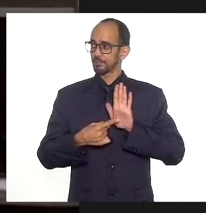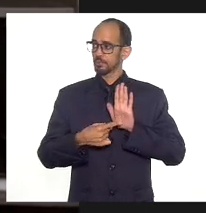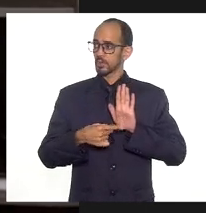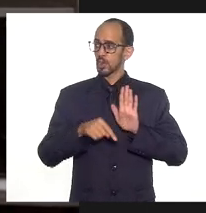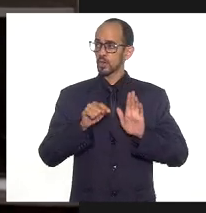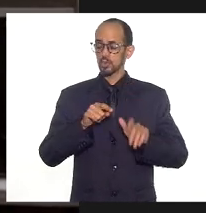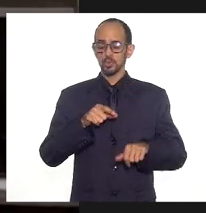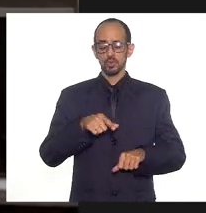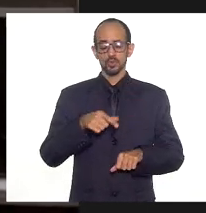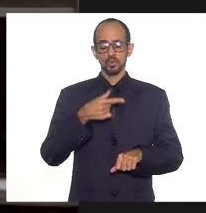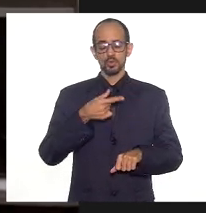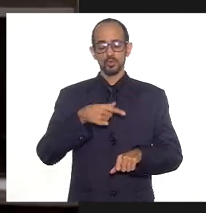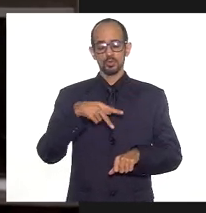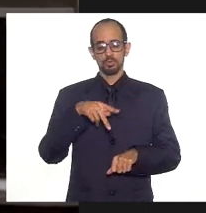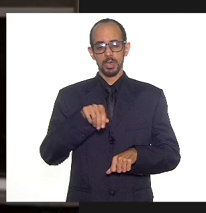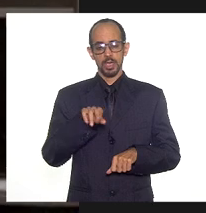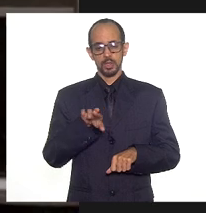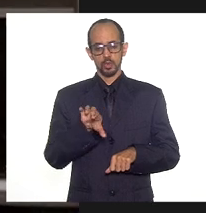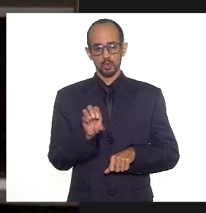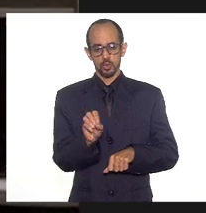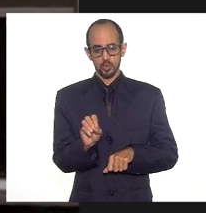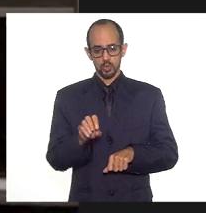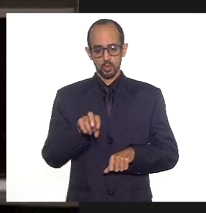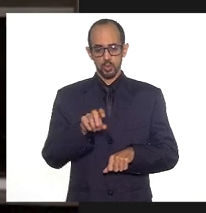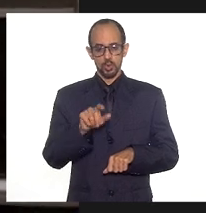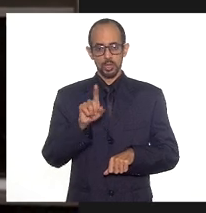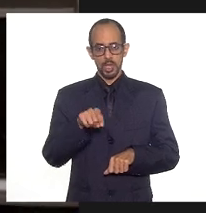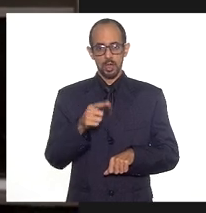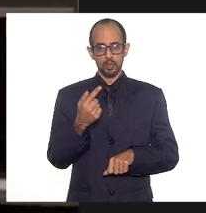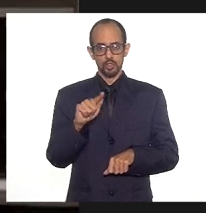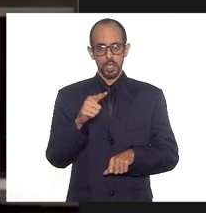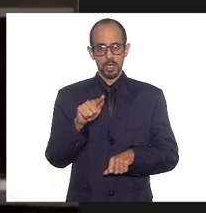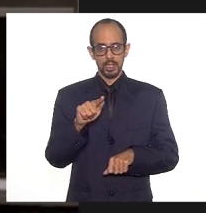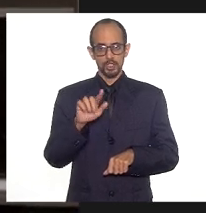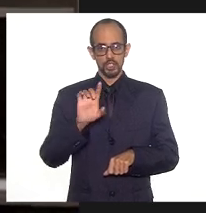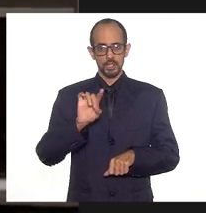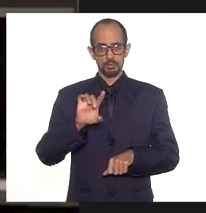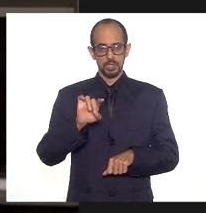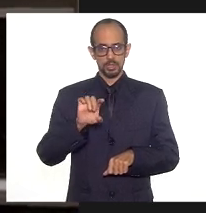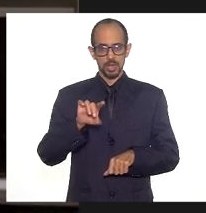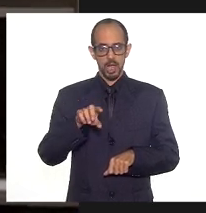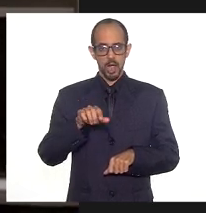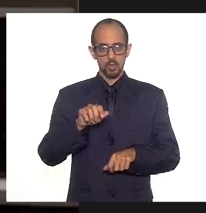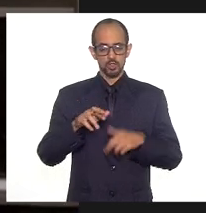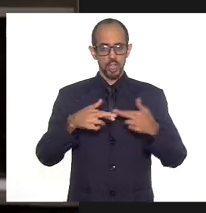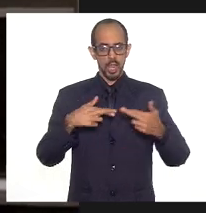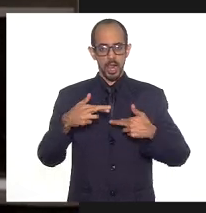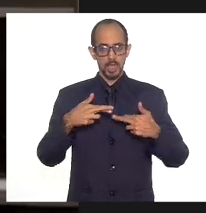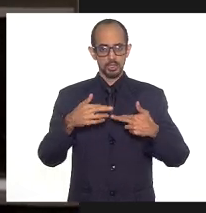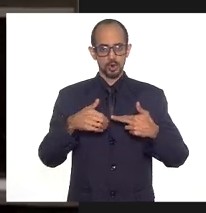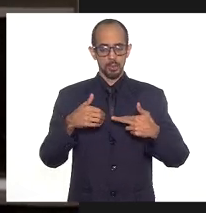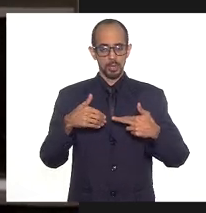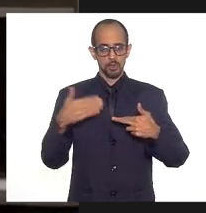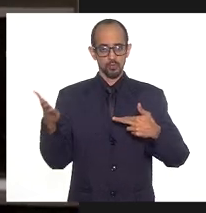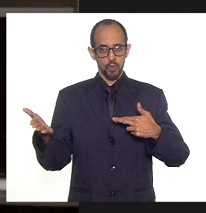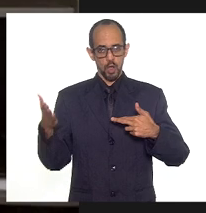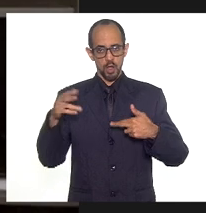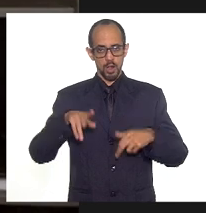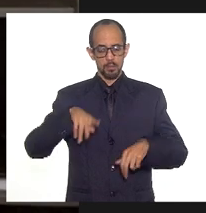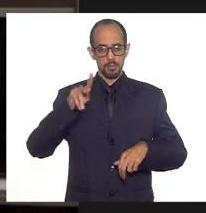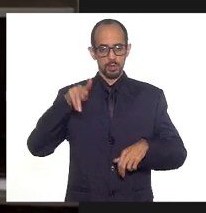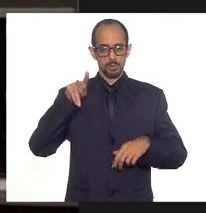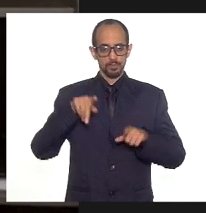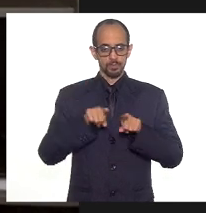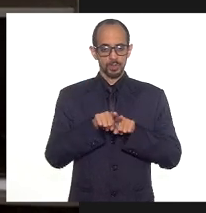Bandeira Bracante Machado, gerente executivo de relacionamento externo da Petrobras, e Edival